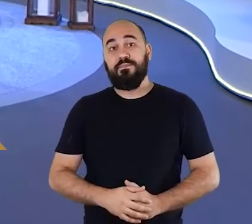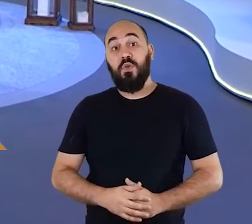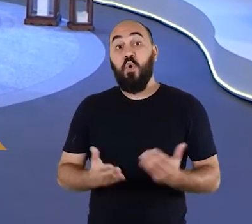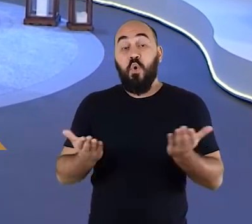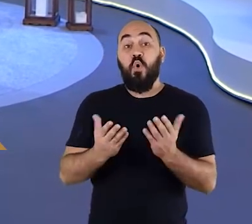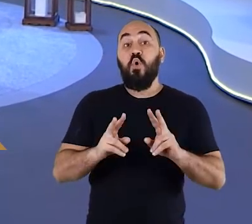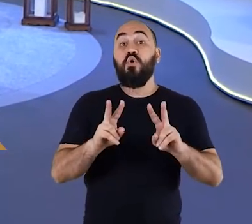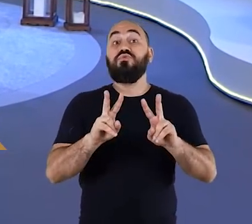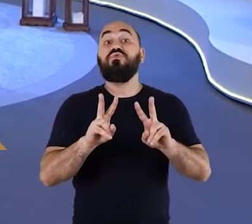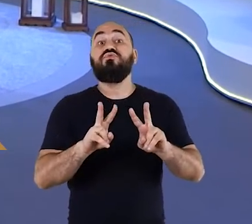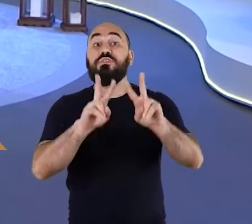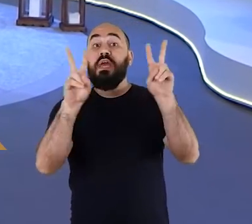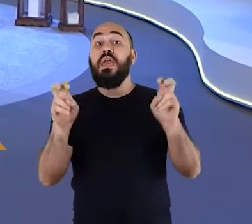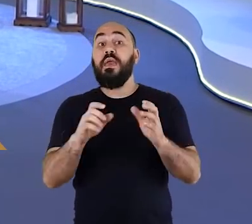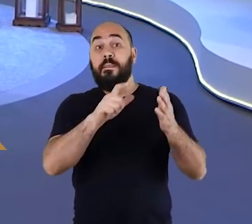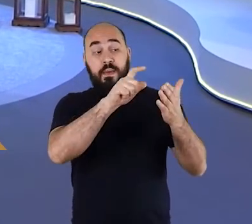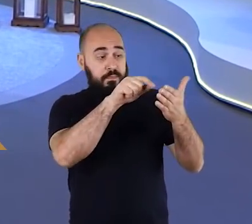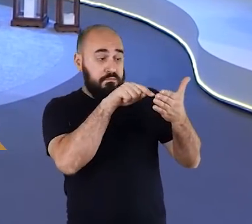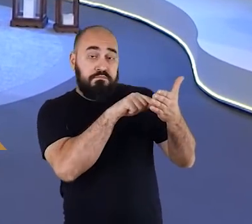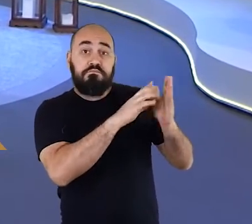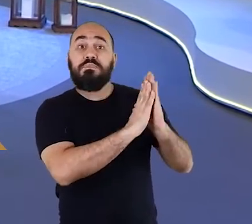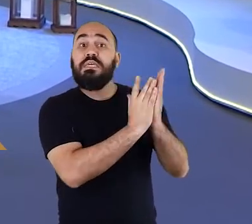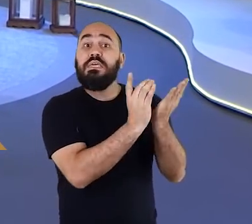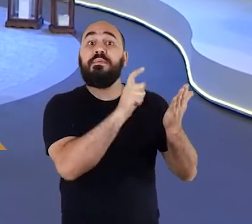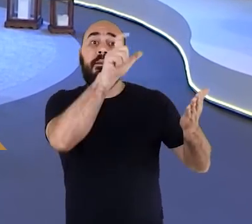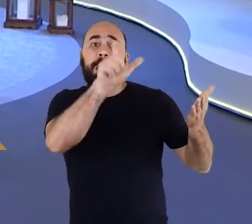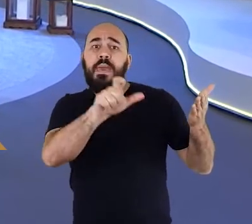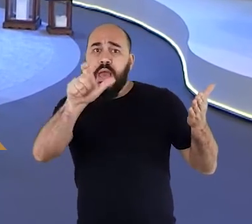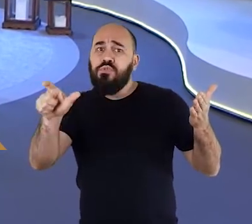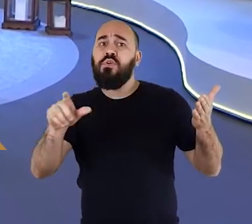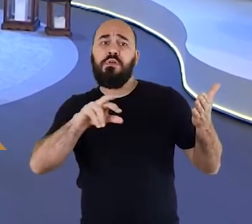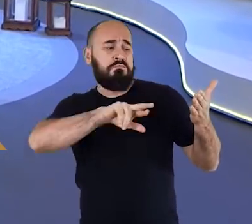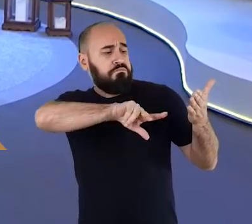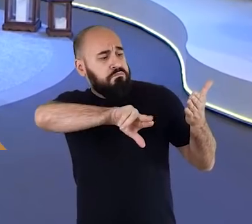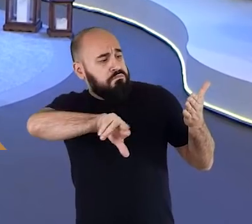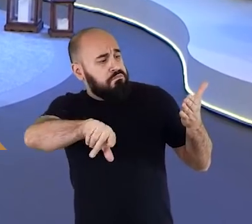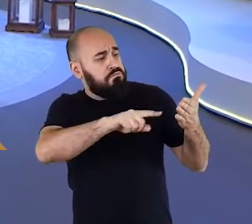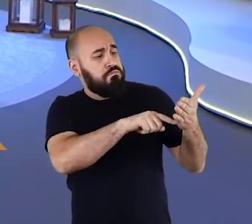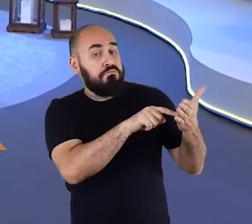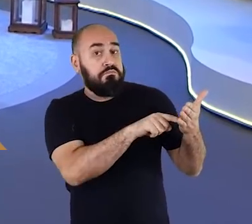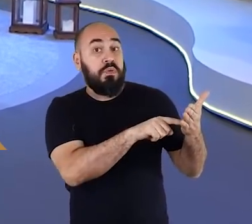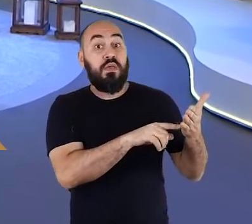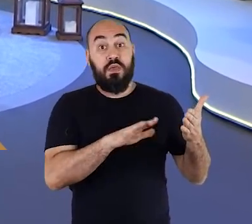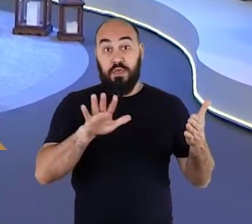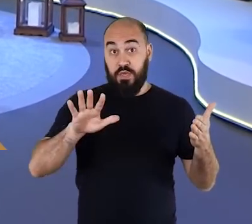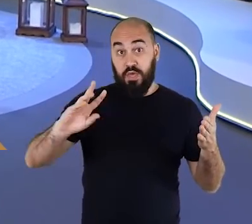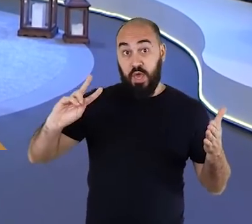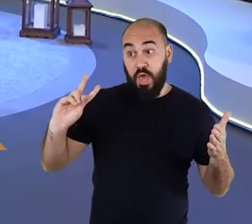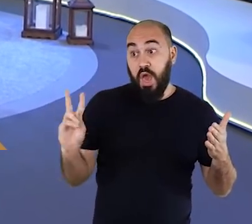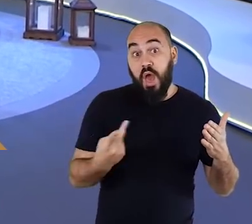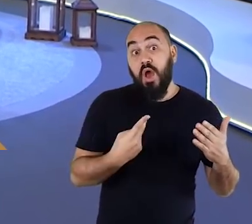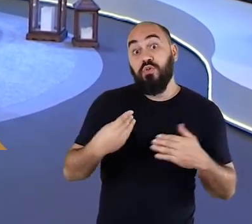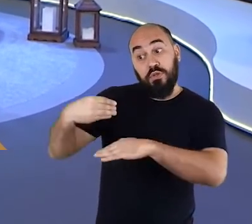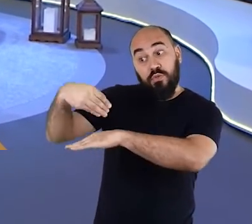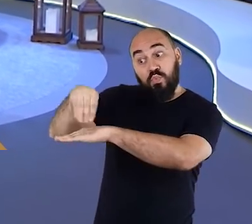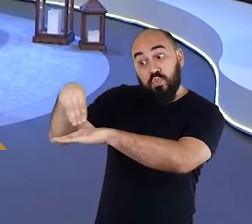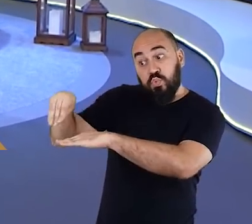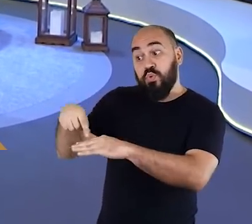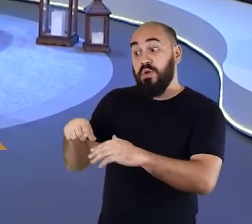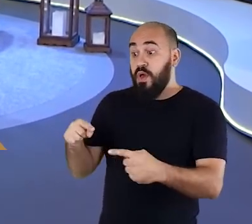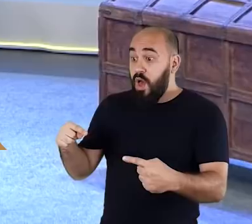dos personagens históricos que a Bíblia apresenta e que foram reconhecidos pela pá da